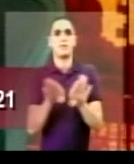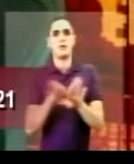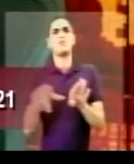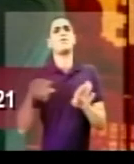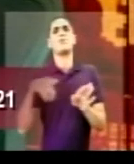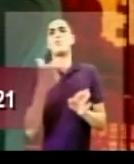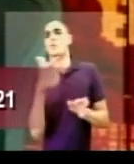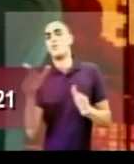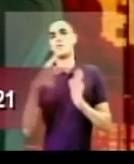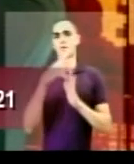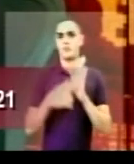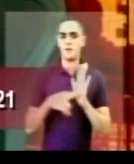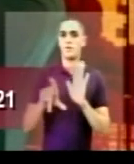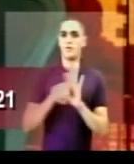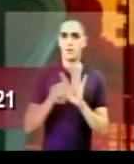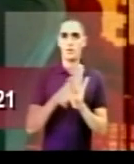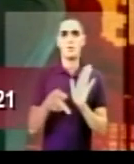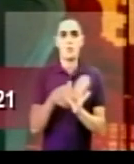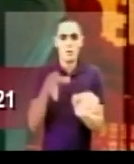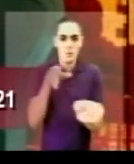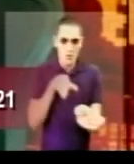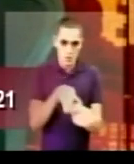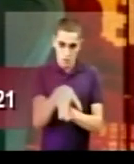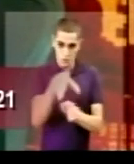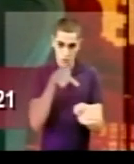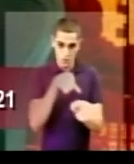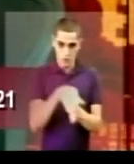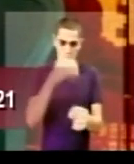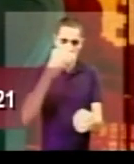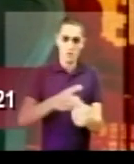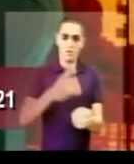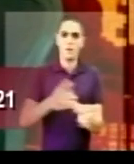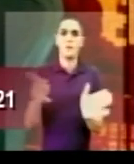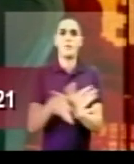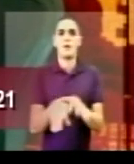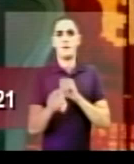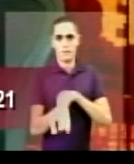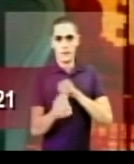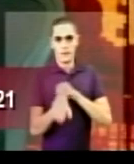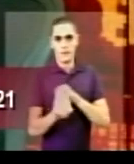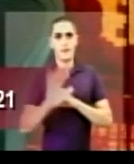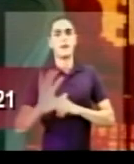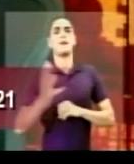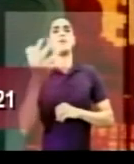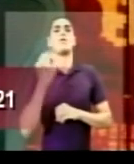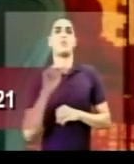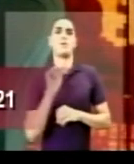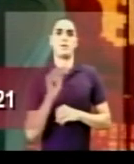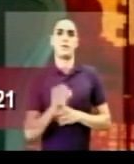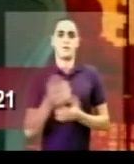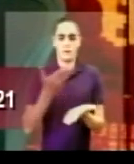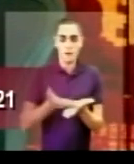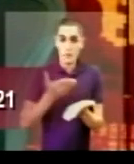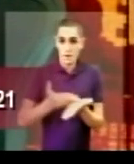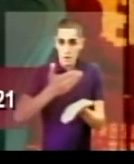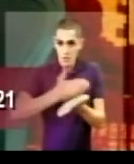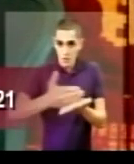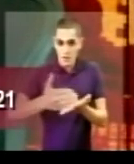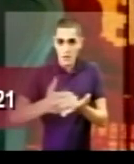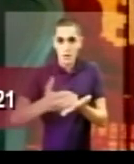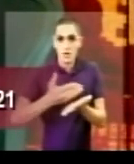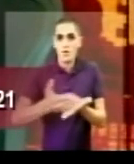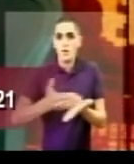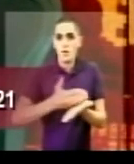deliberação do Conselho Municipal de Educação. Foi decidido que as aulas iniciarão de forma